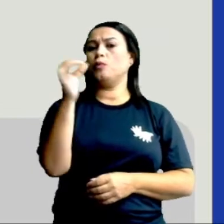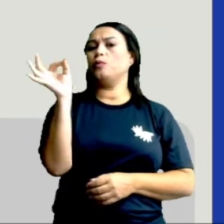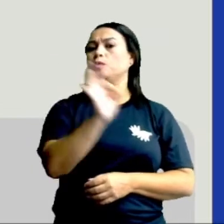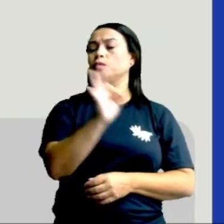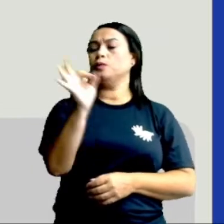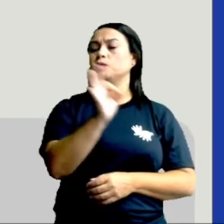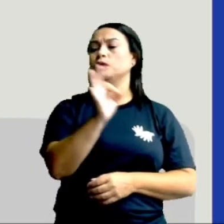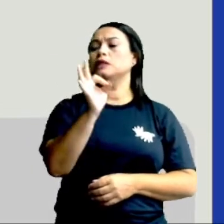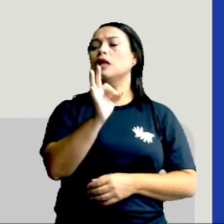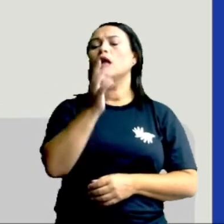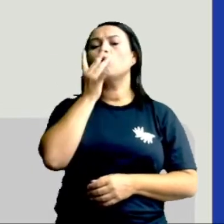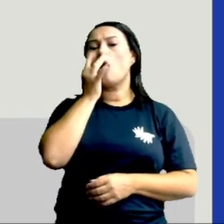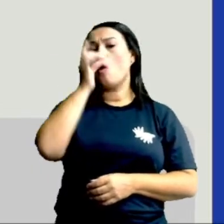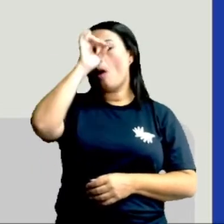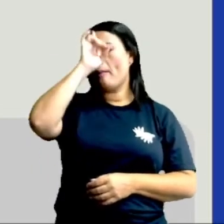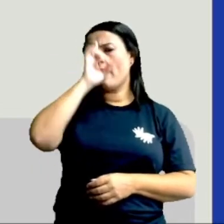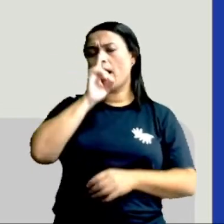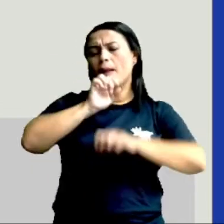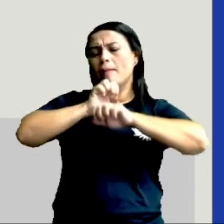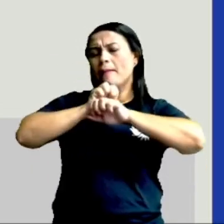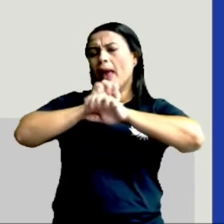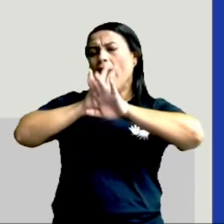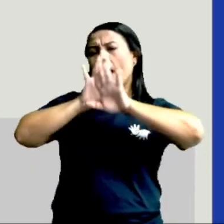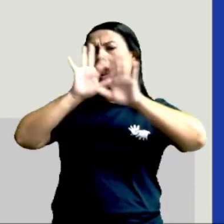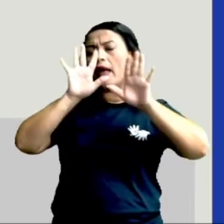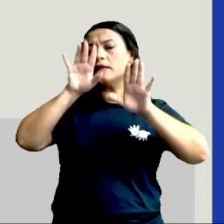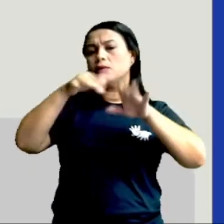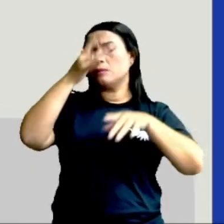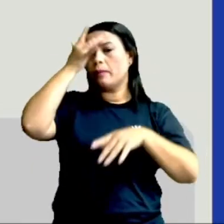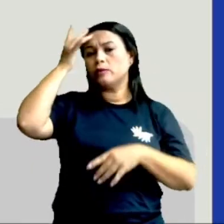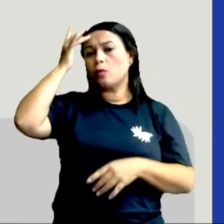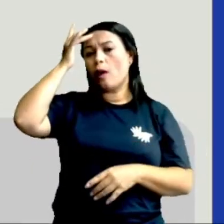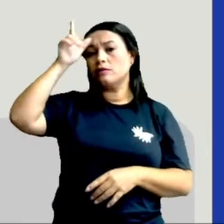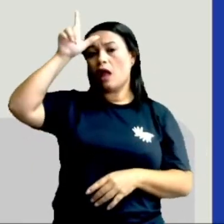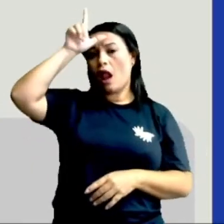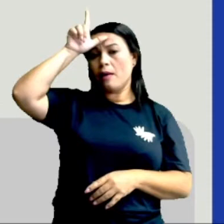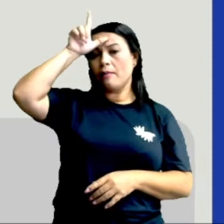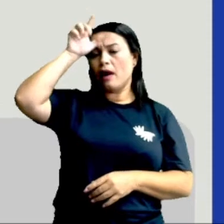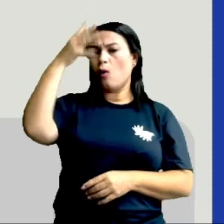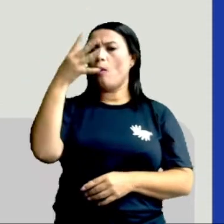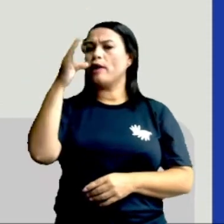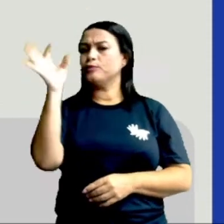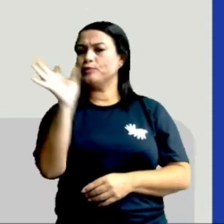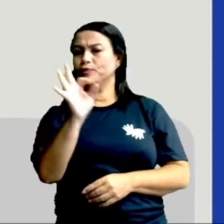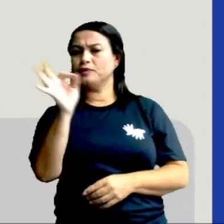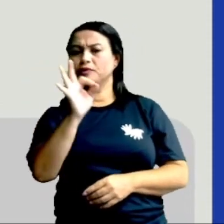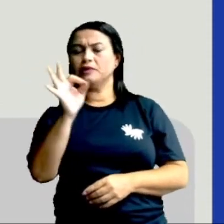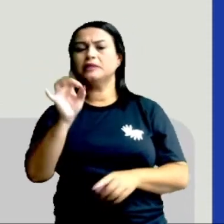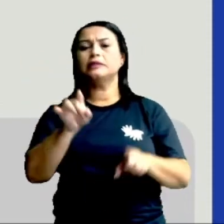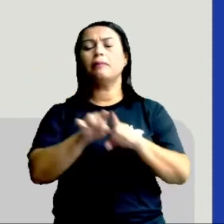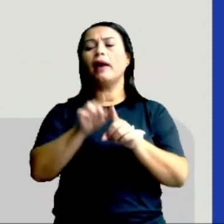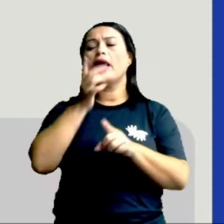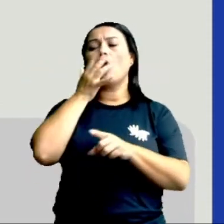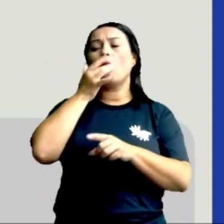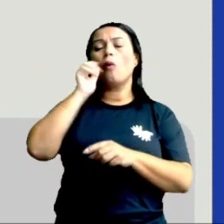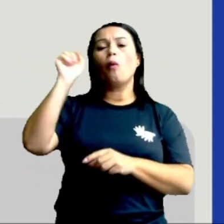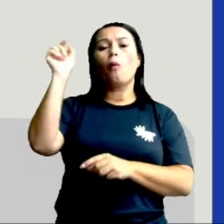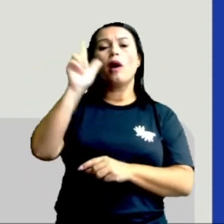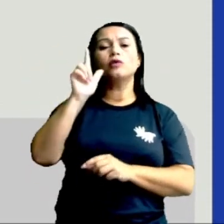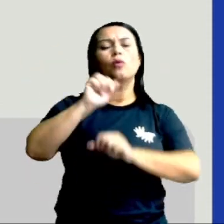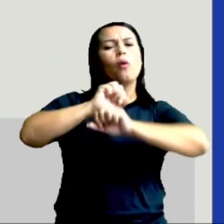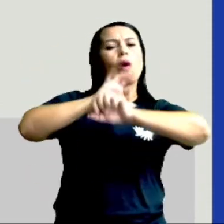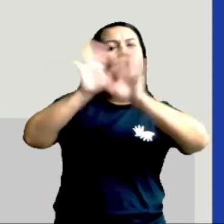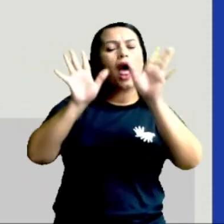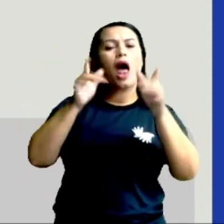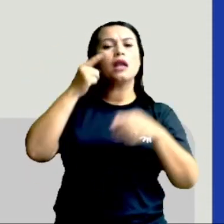tá? Essa parte amarelinha bem clarinho são os alemães, com 4% deles. A parte azul claro